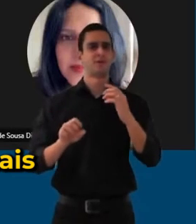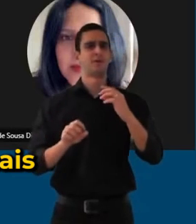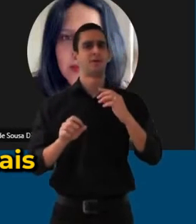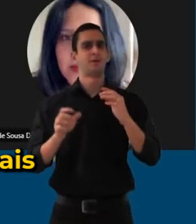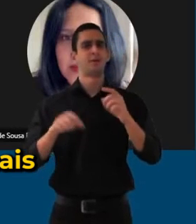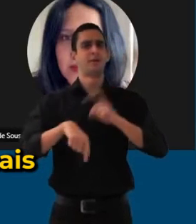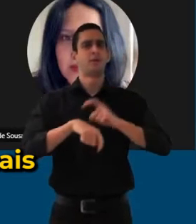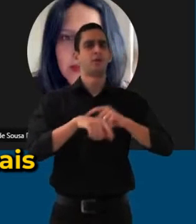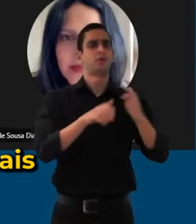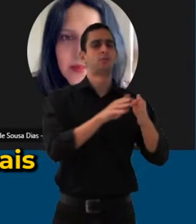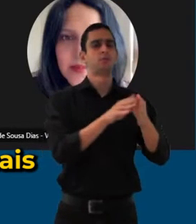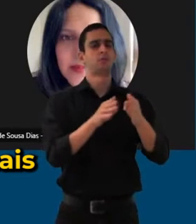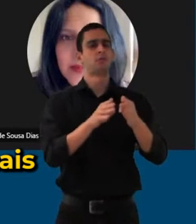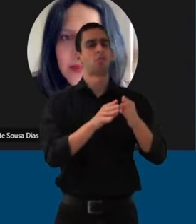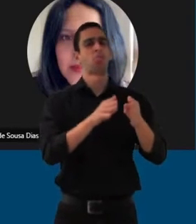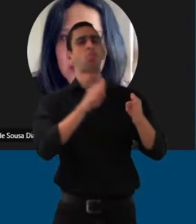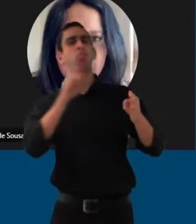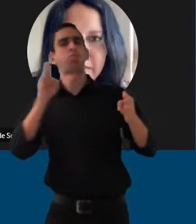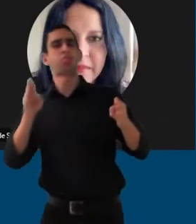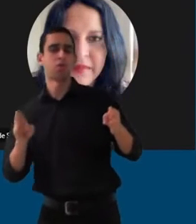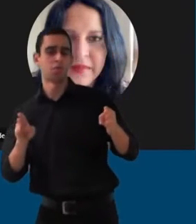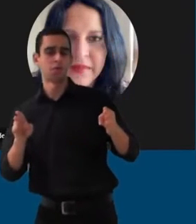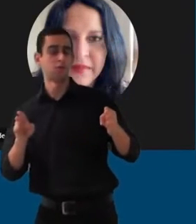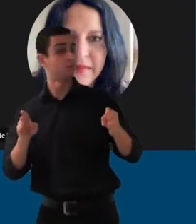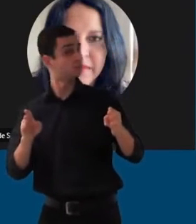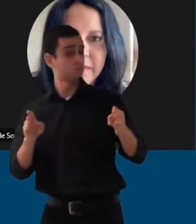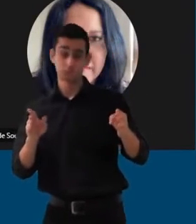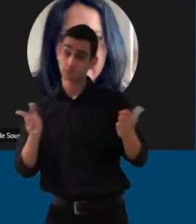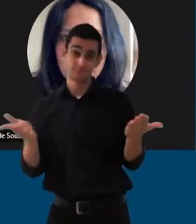que fique mais confortável para ele.